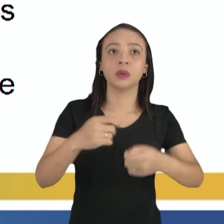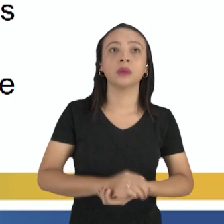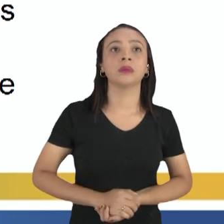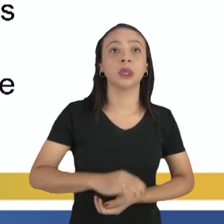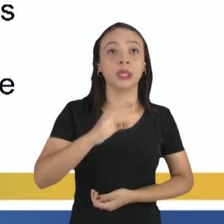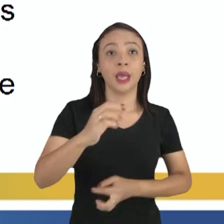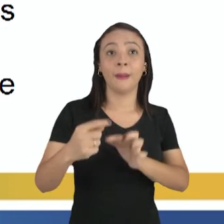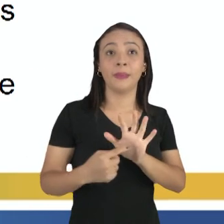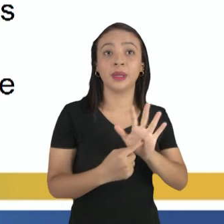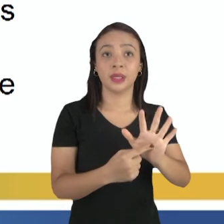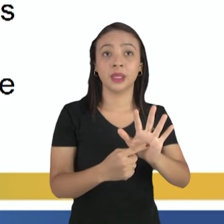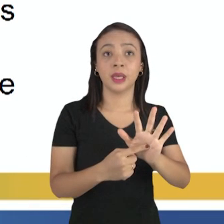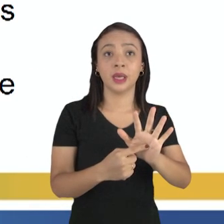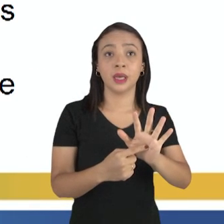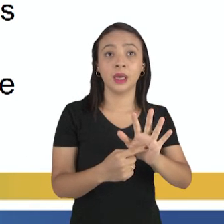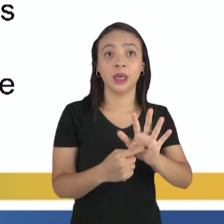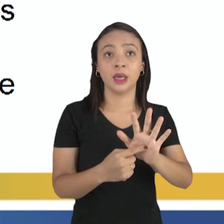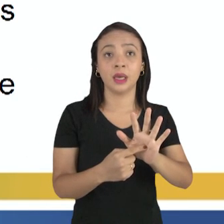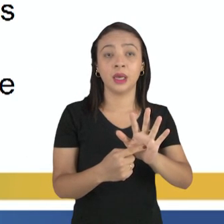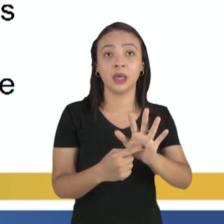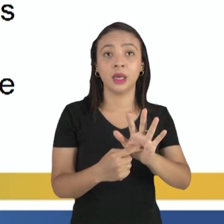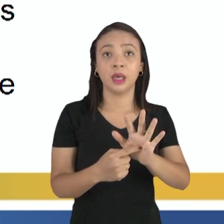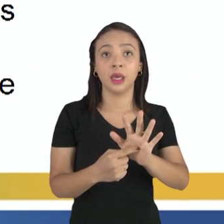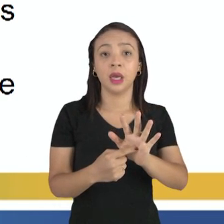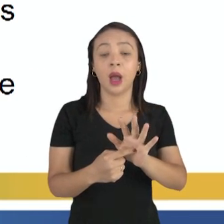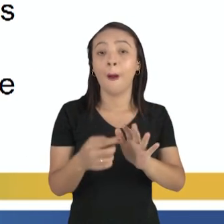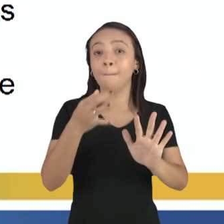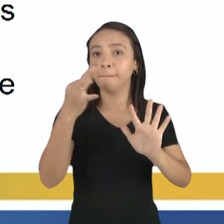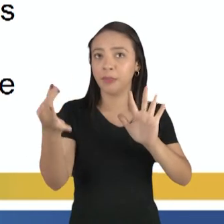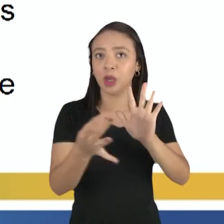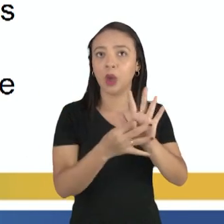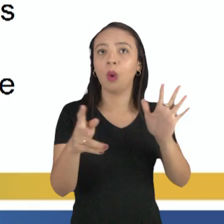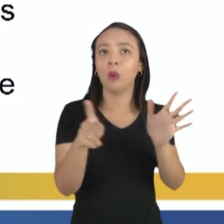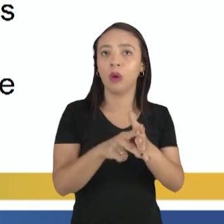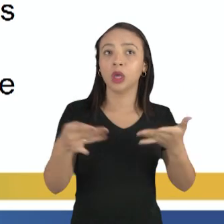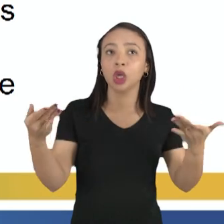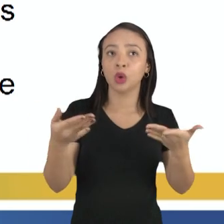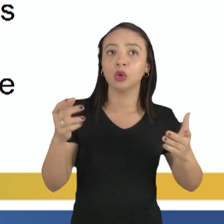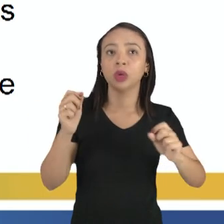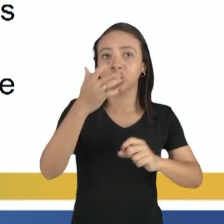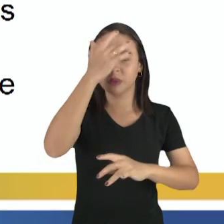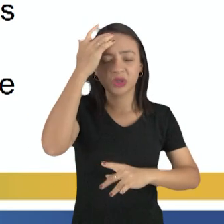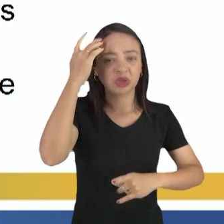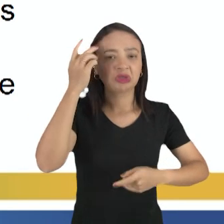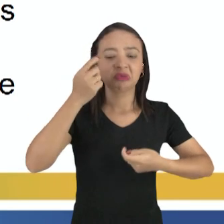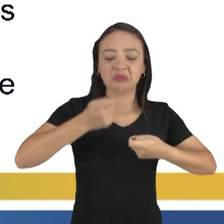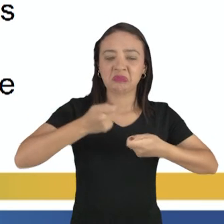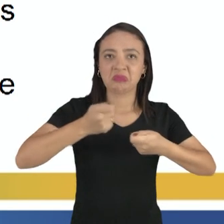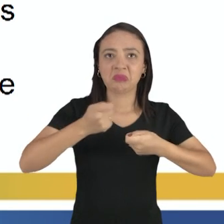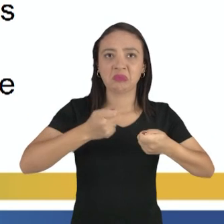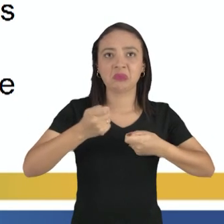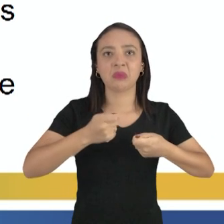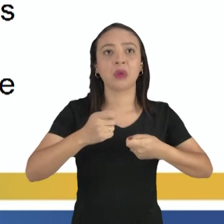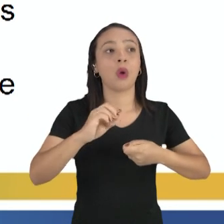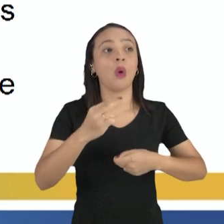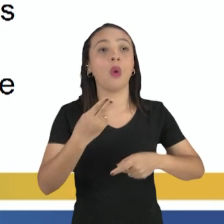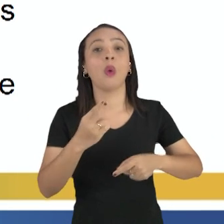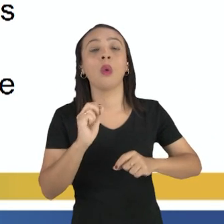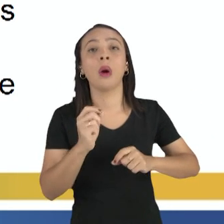C. Indicar de forma seara o ponto de vista de que hoje as pessoas são controladas. Ou D. Tornar o